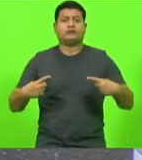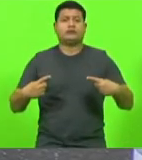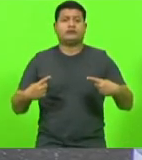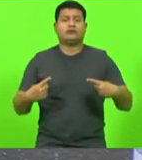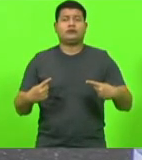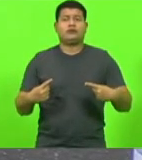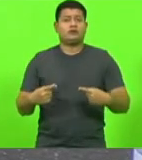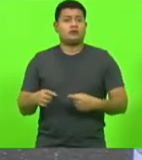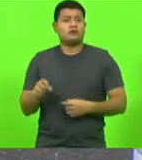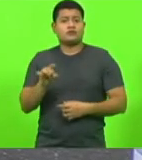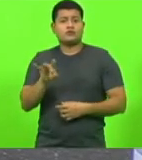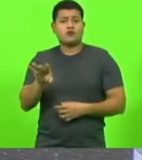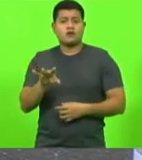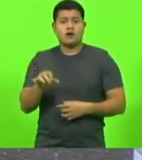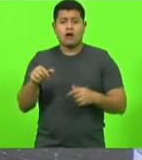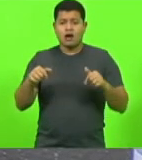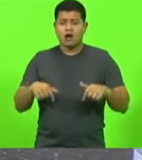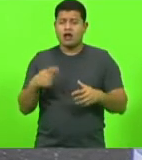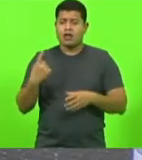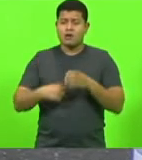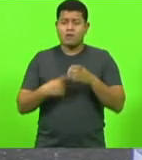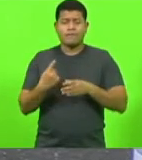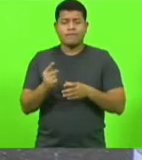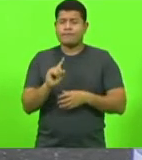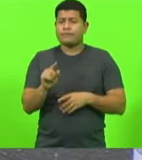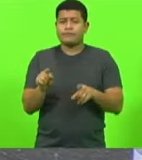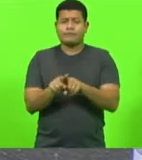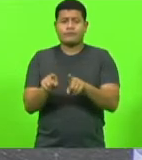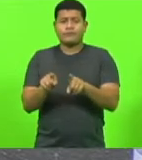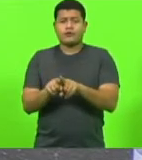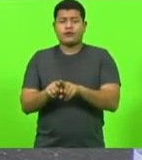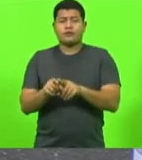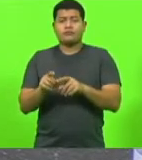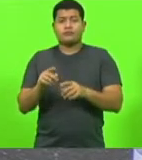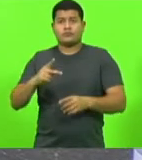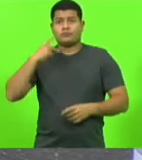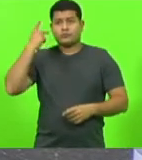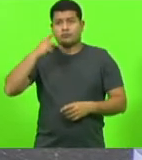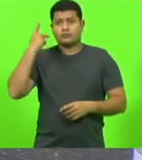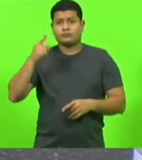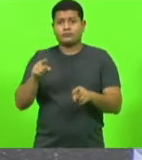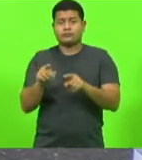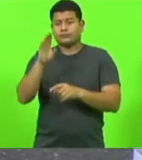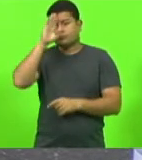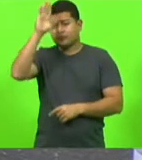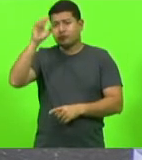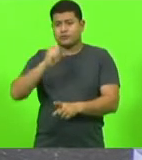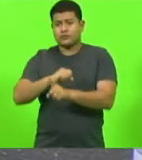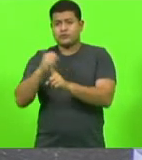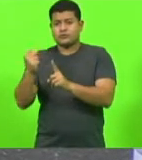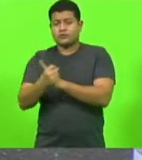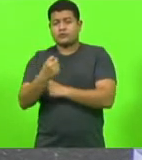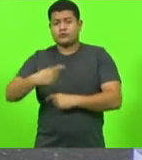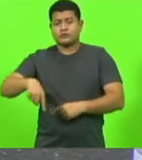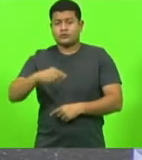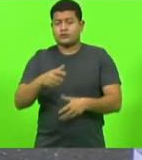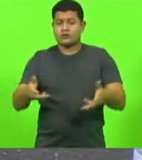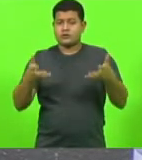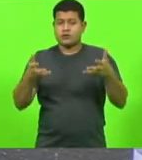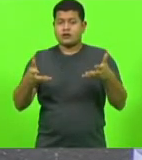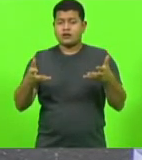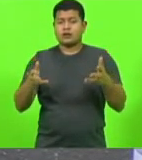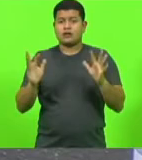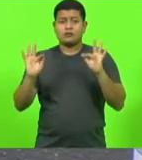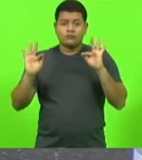apenas desta comissão, mas também do Parlamento e da sociedade, que nós queremos, ao